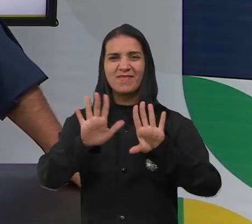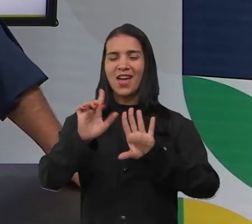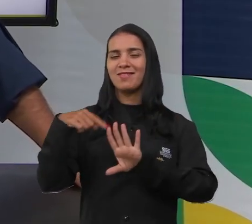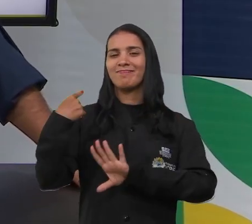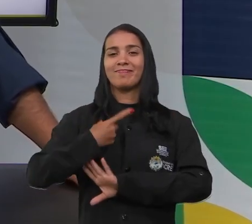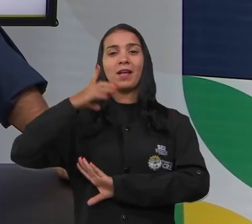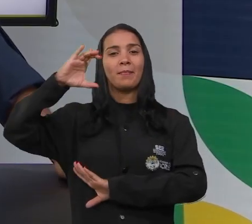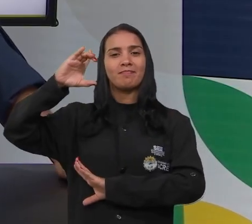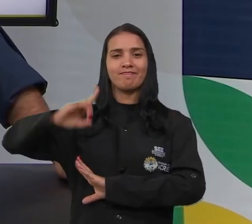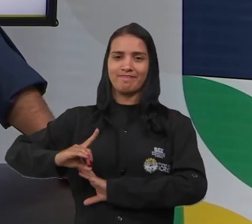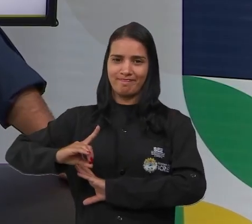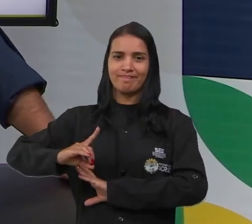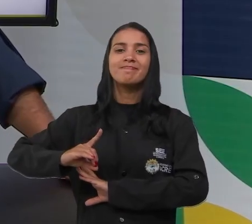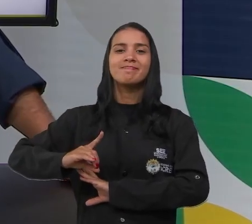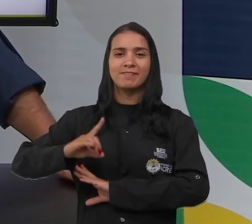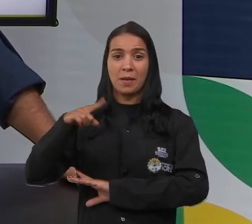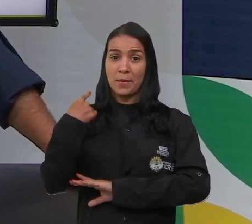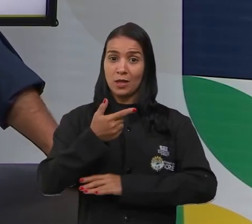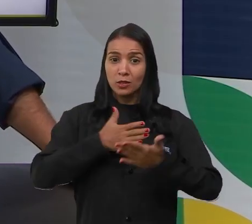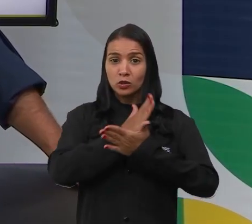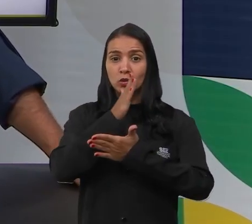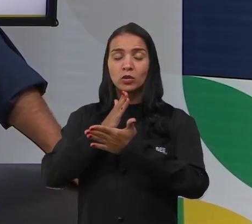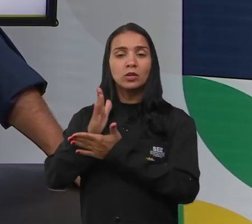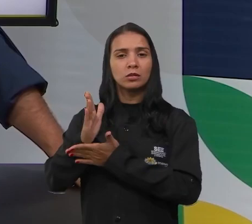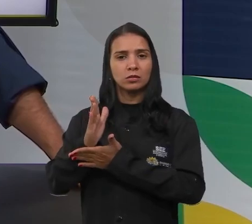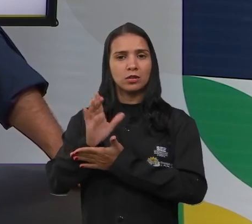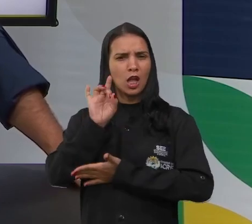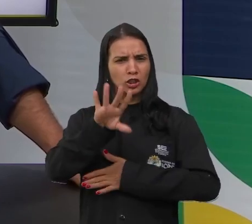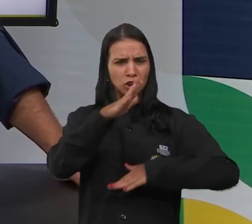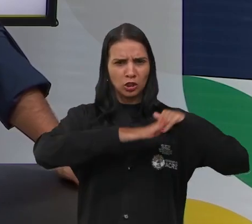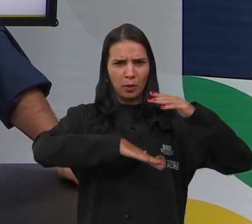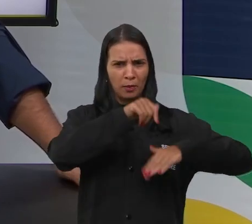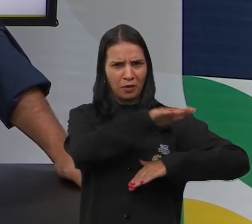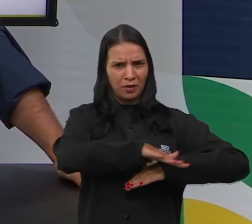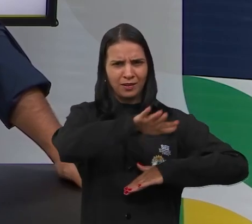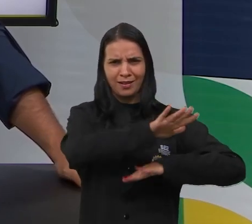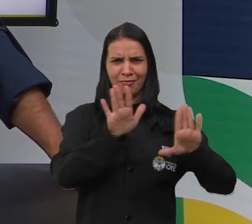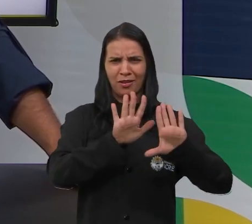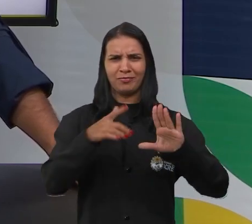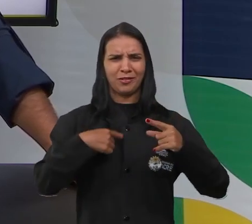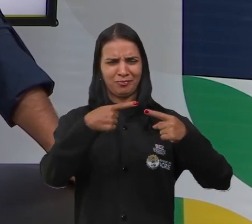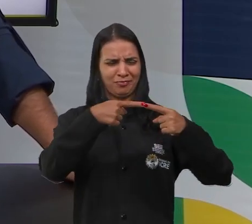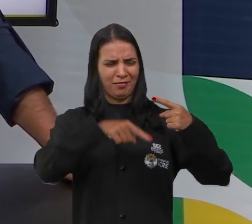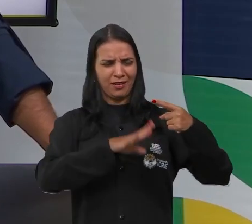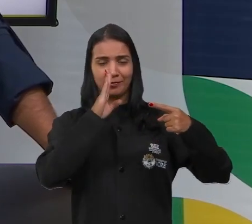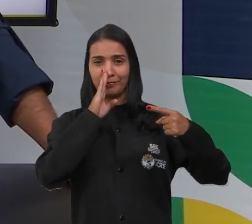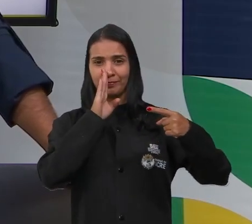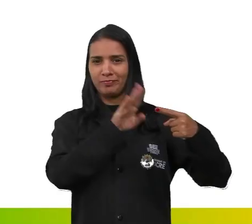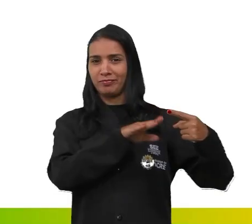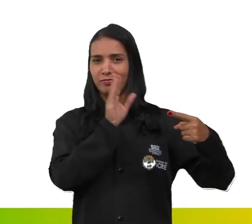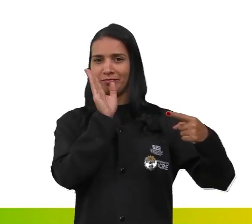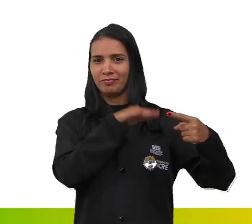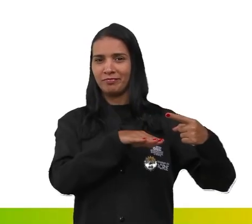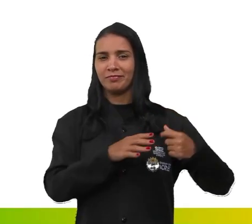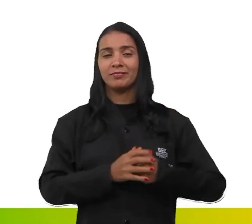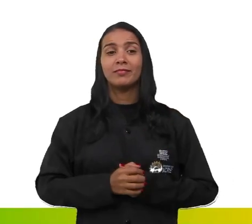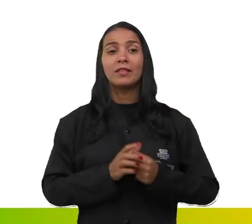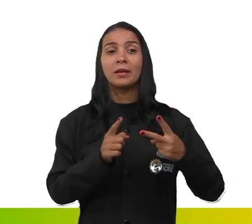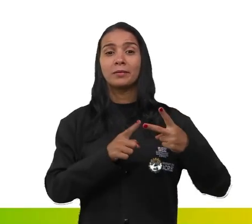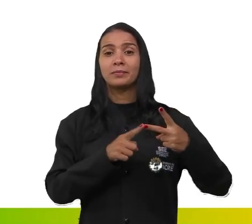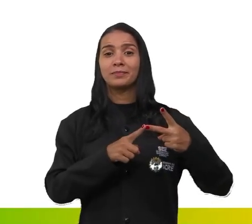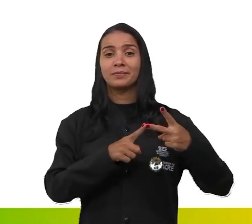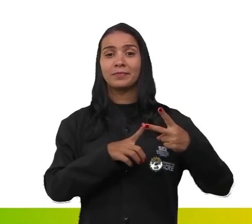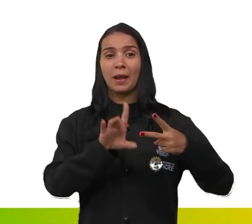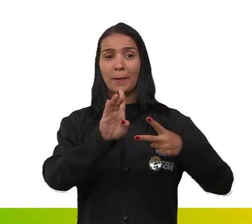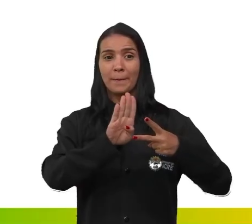todos. É isso? É excludente? Vamos ignorar essa. Eu ignoro. Alternativa B. Garantir